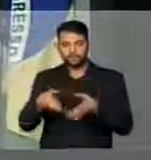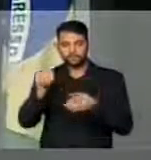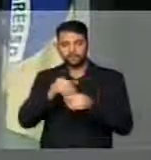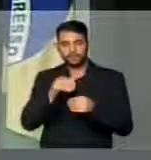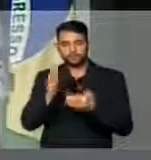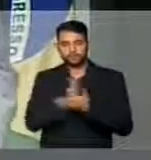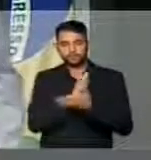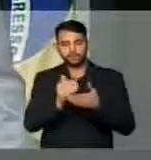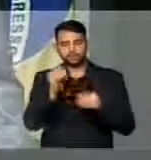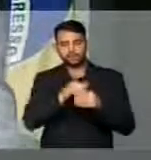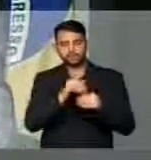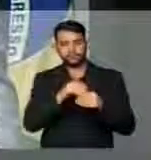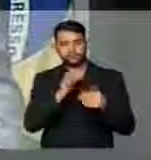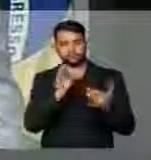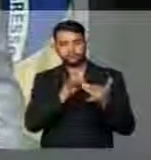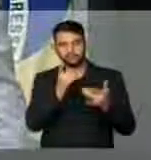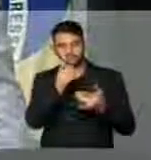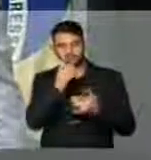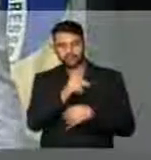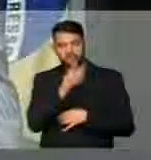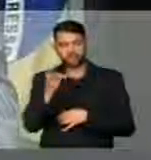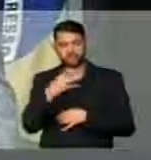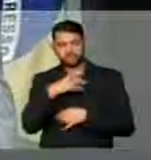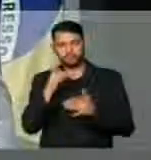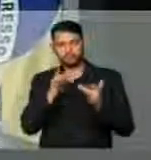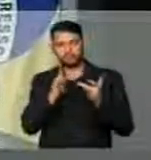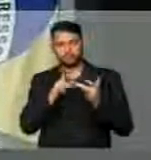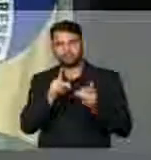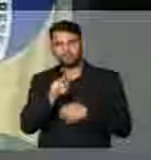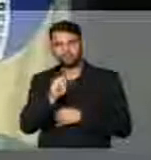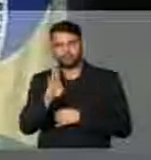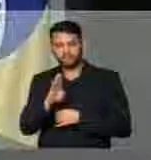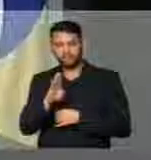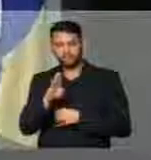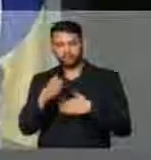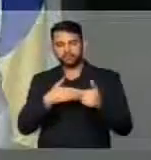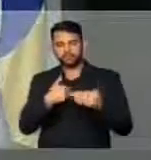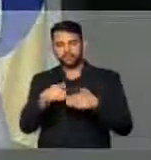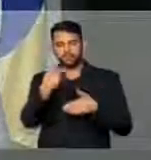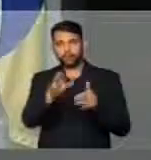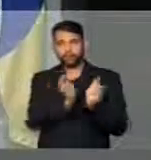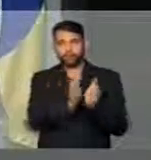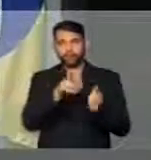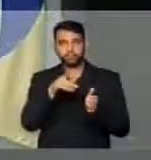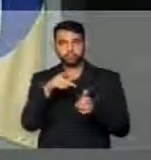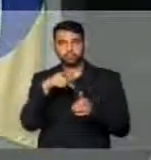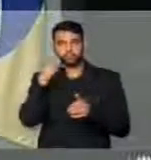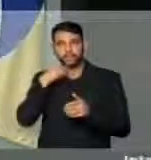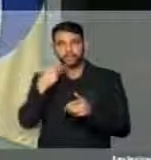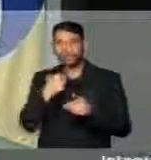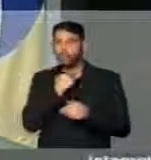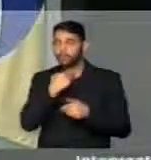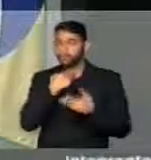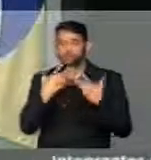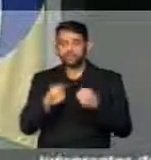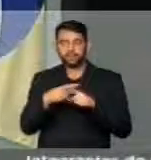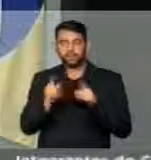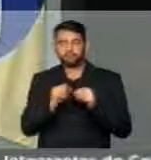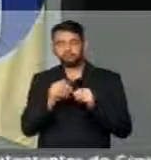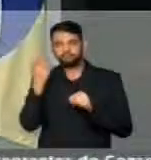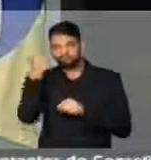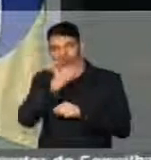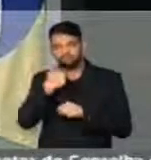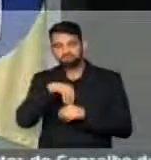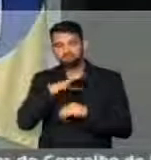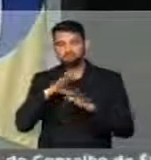votar ou de ser eleitor simpatizante do PT e venha ser simpatizante do PSDB ou de qualquer outro partido. O que não se pode é fechar os olhos e